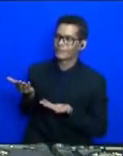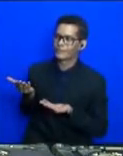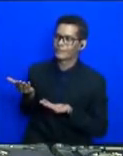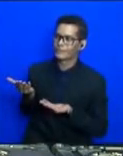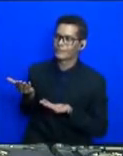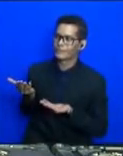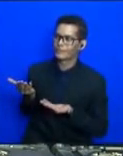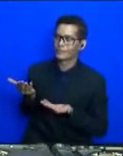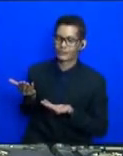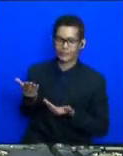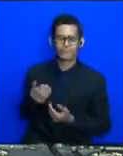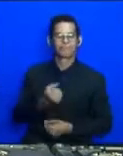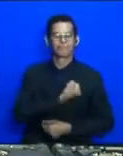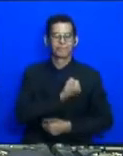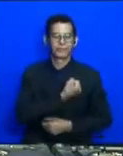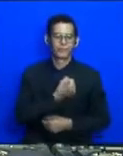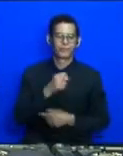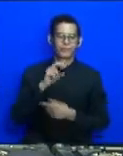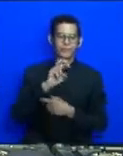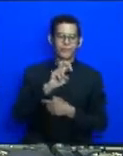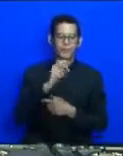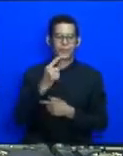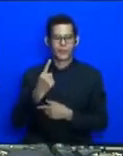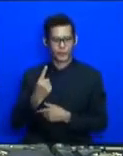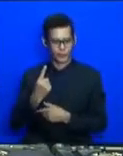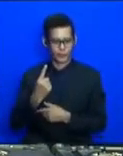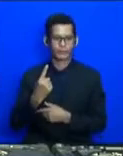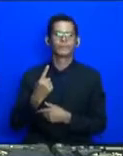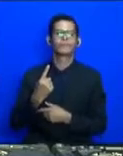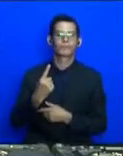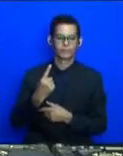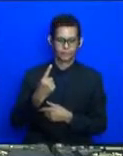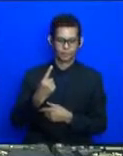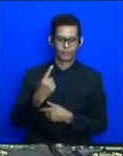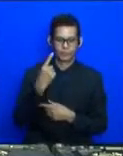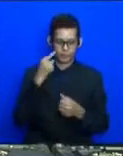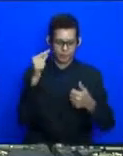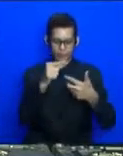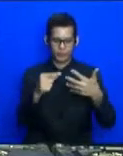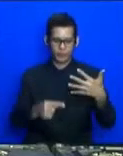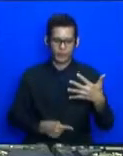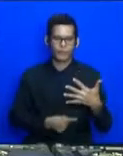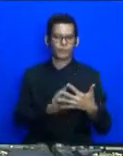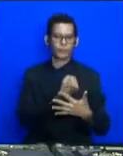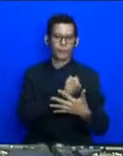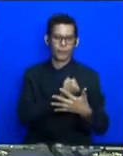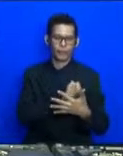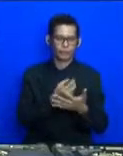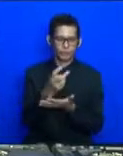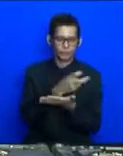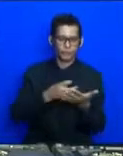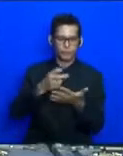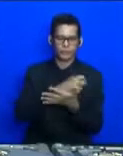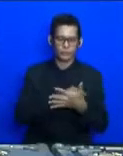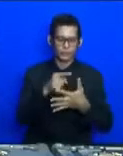E é o número 51. Conferindo as 5 dezenas sorteadas agora na